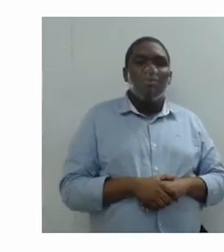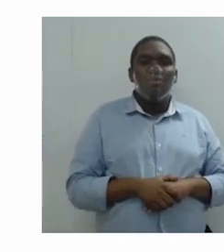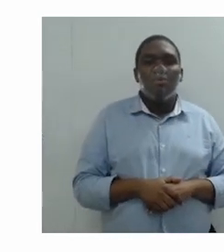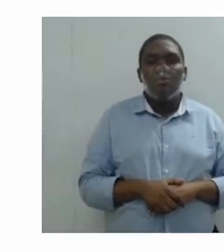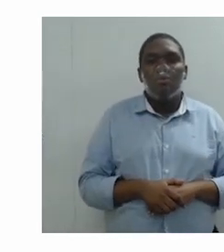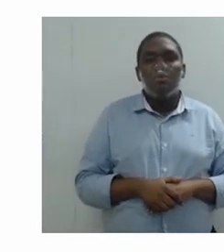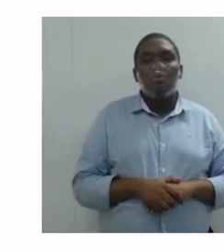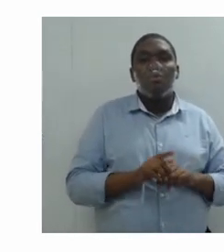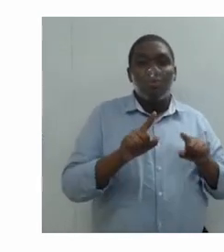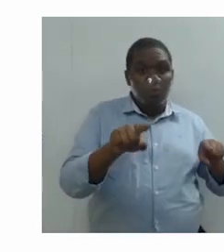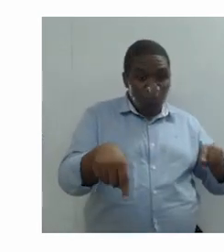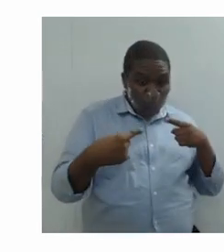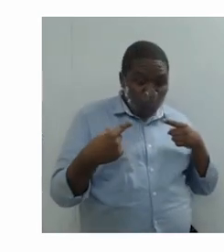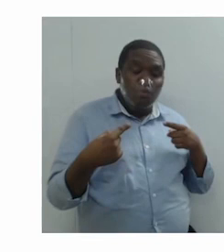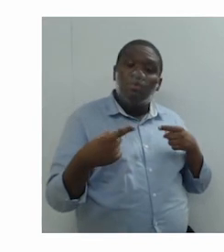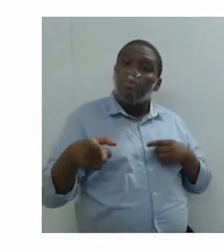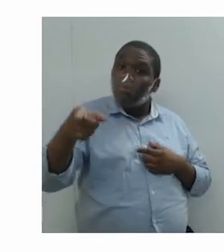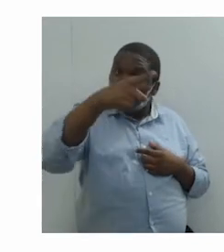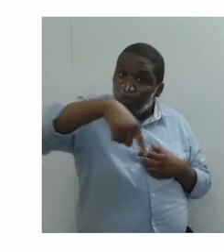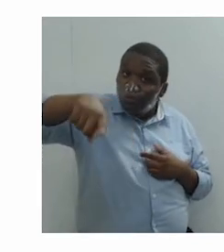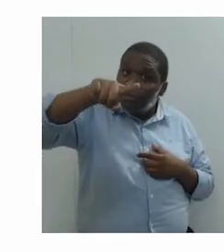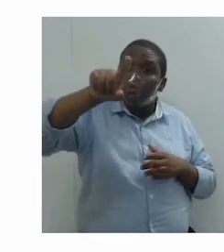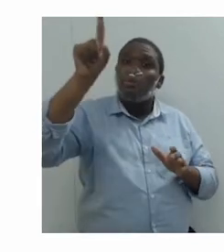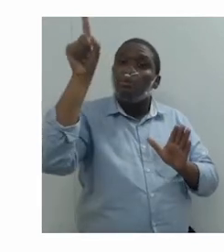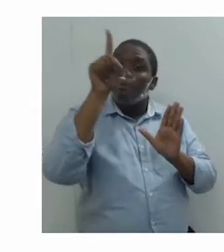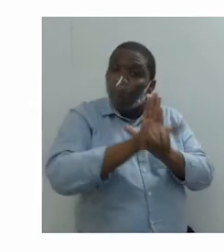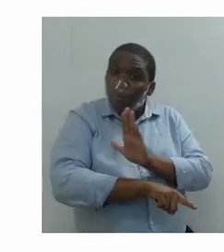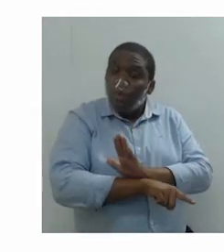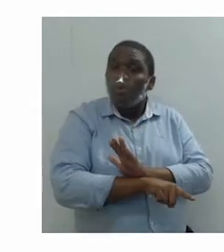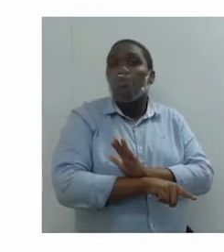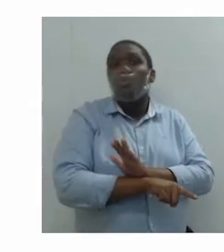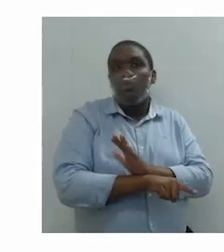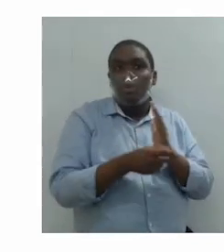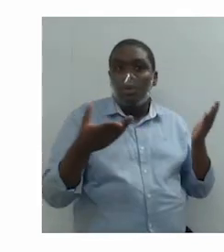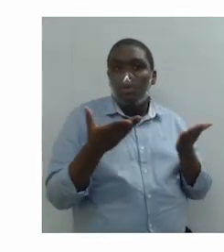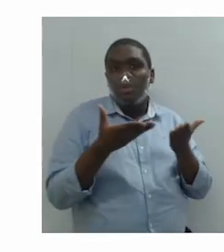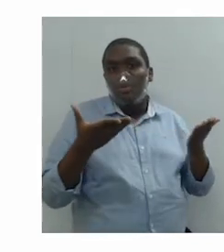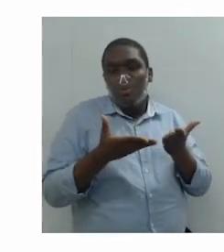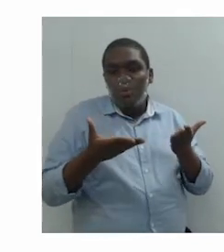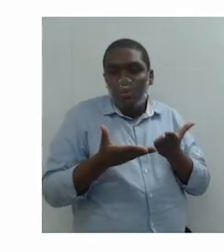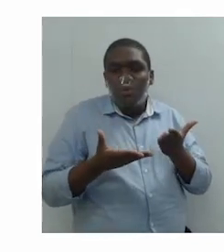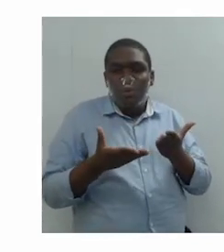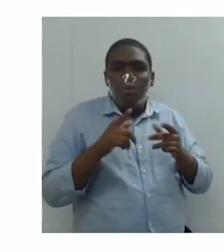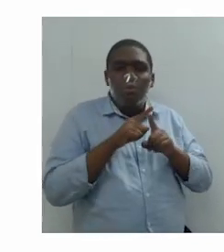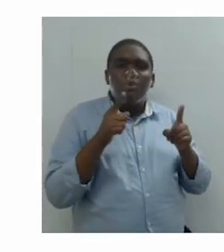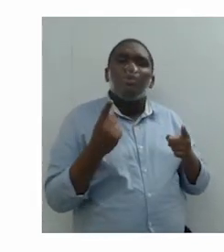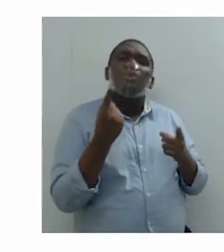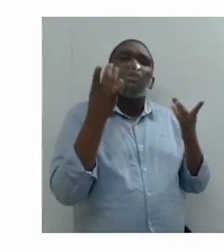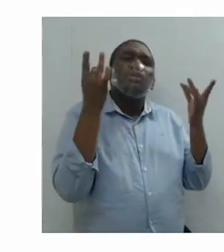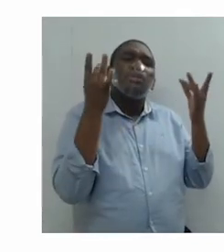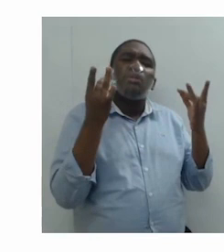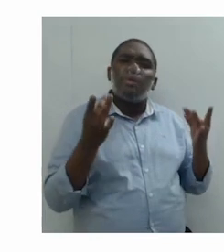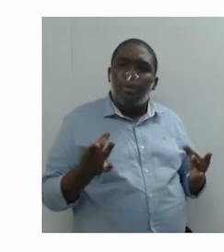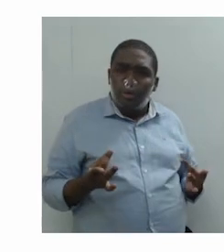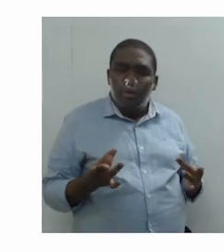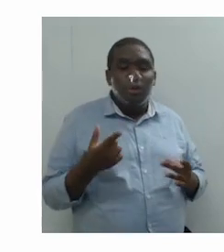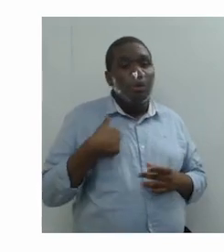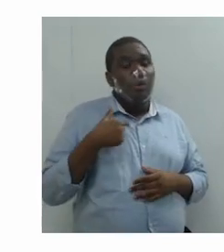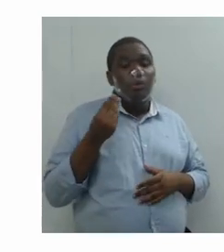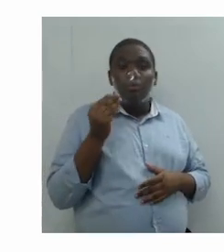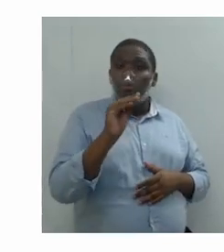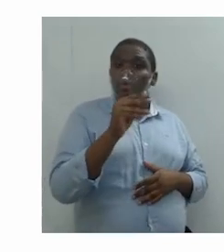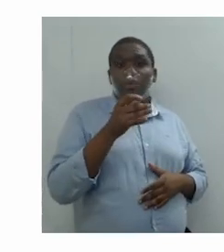o desafio que eu lancei, a pergunta que trabalhamos agora há pouco. Mas tem um detalhe que ainda eu não